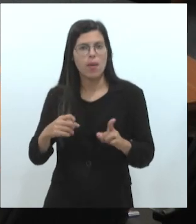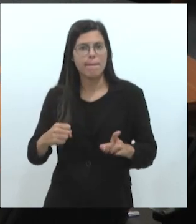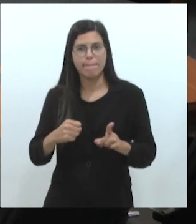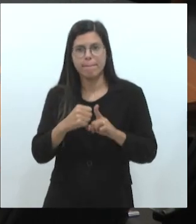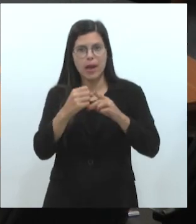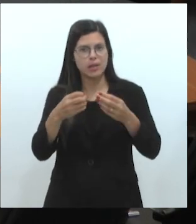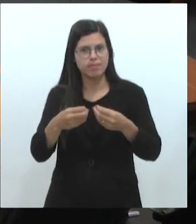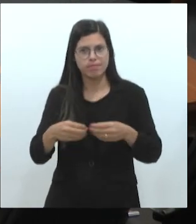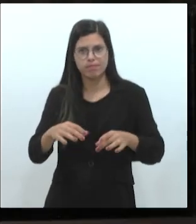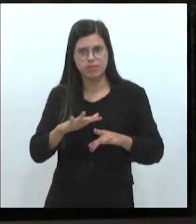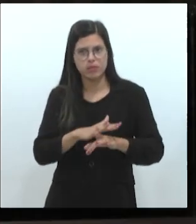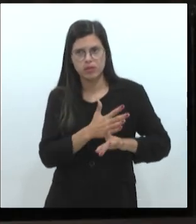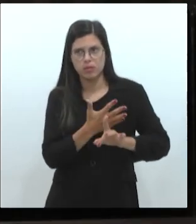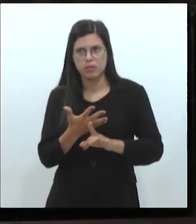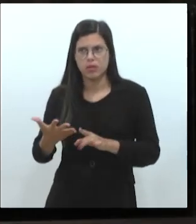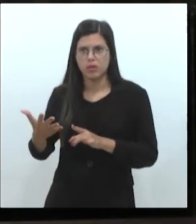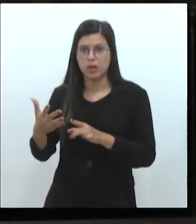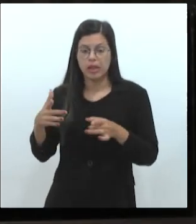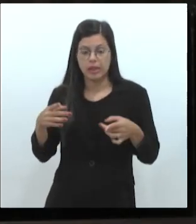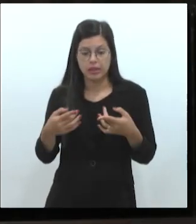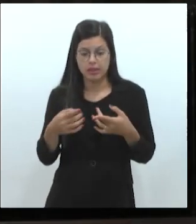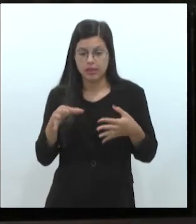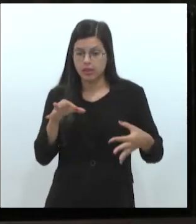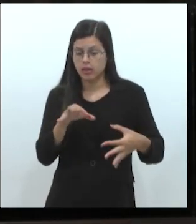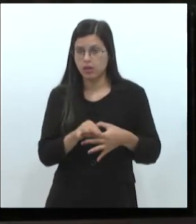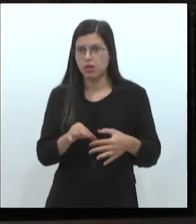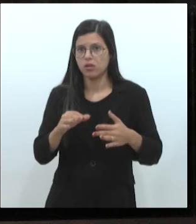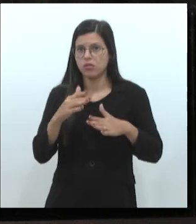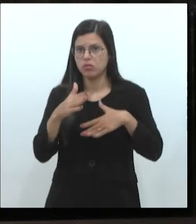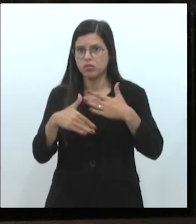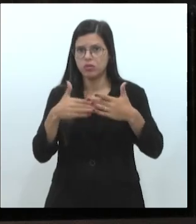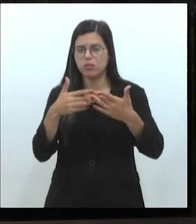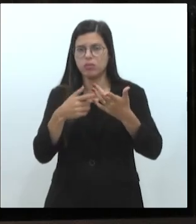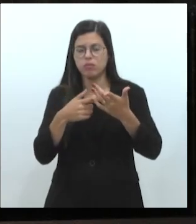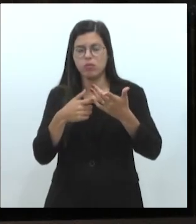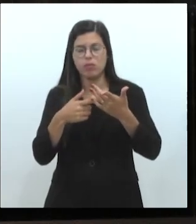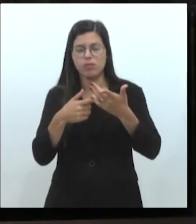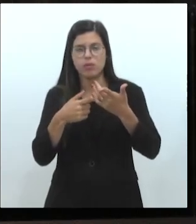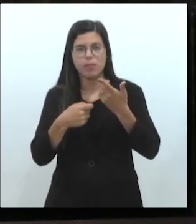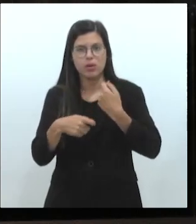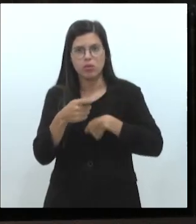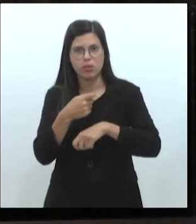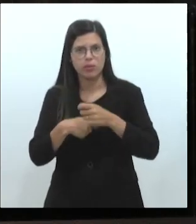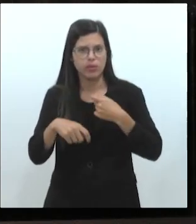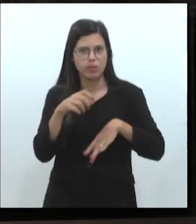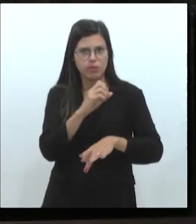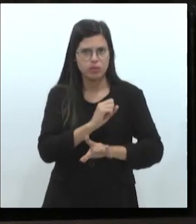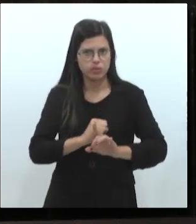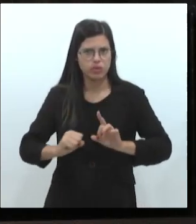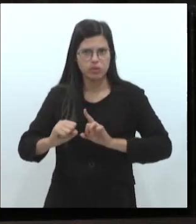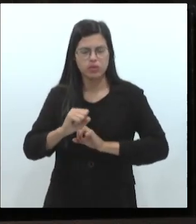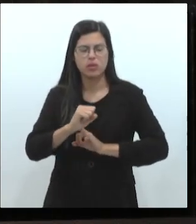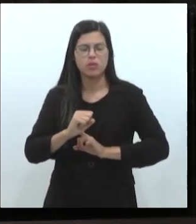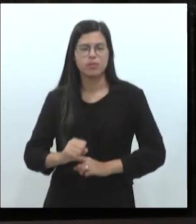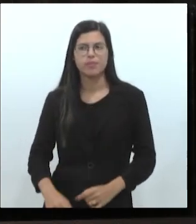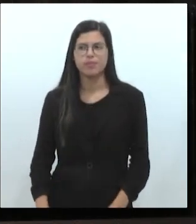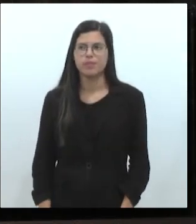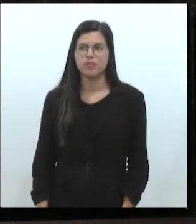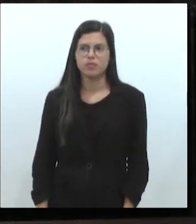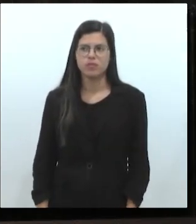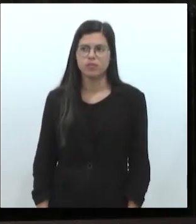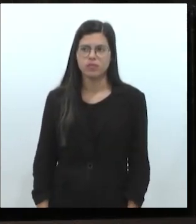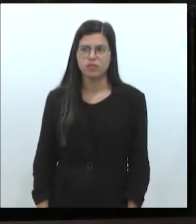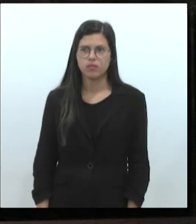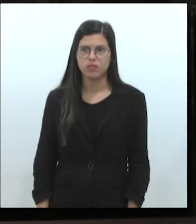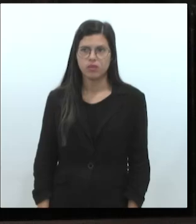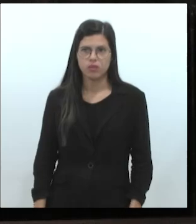se dissocia do desenvolvimento econômico nem social, perpassa tudo. E